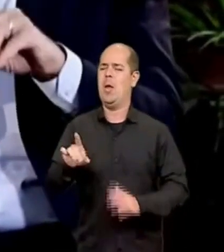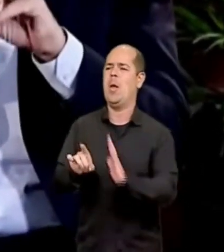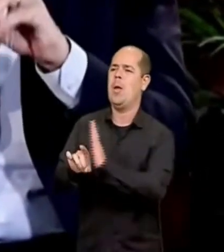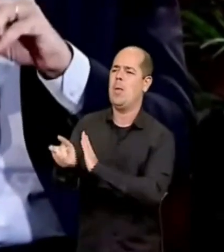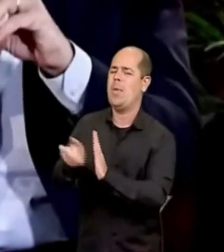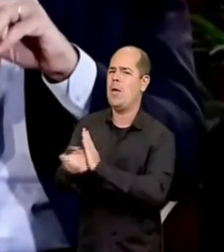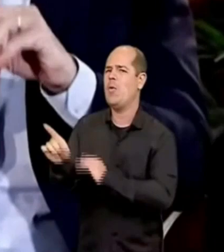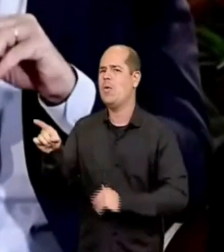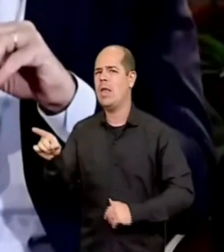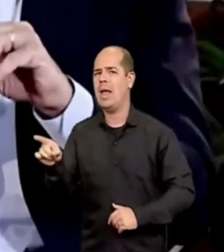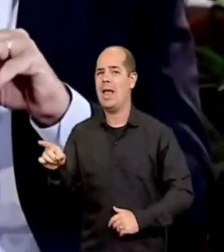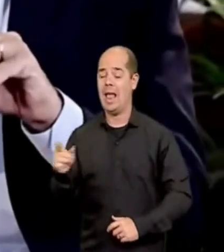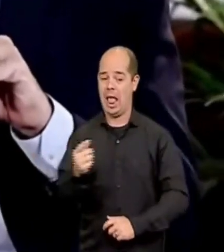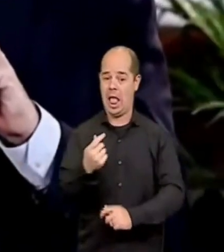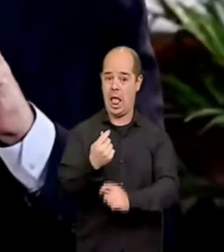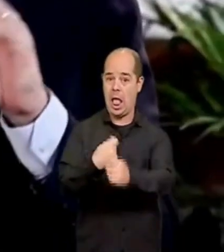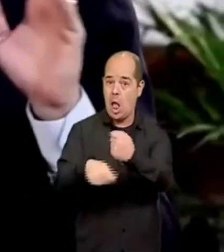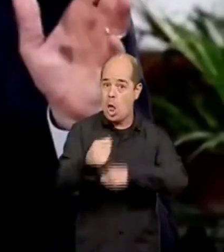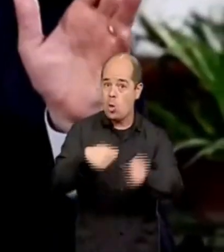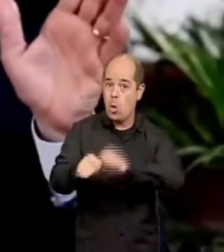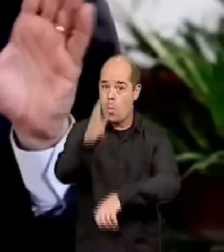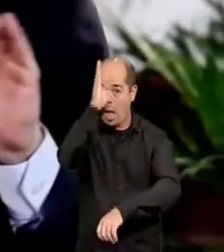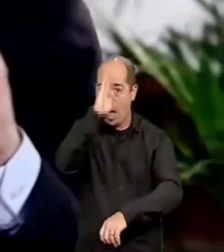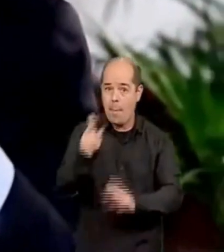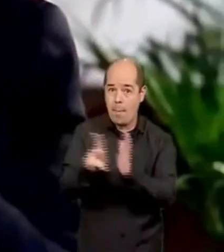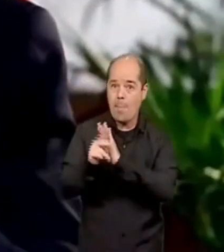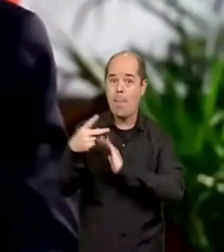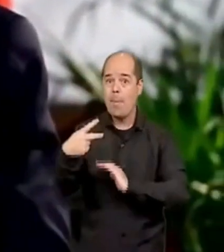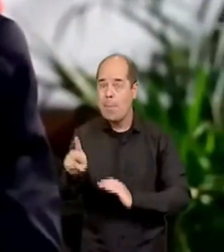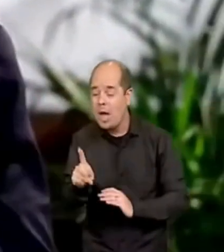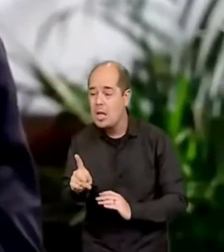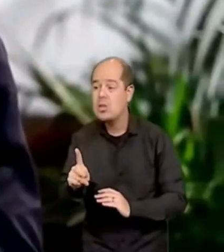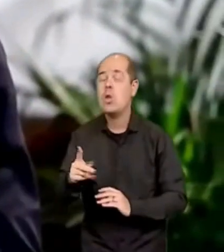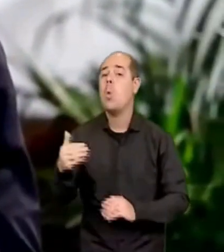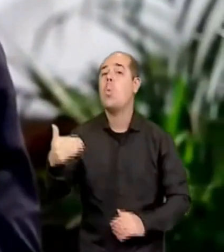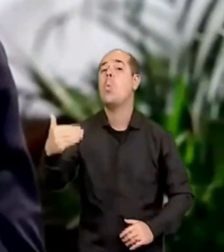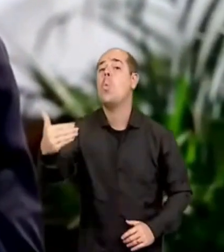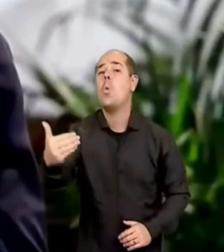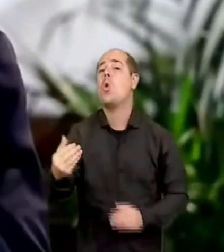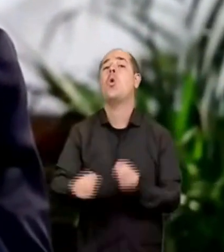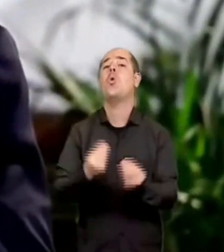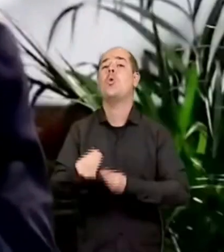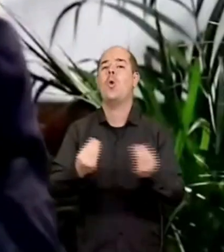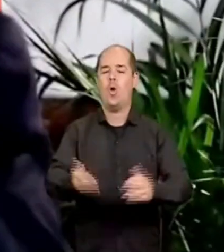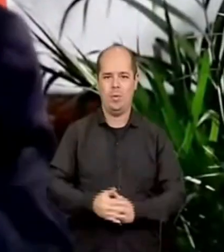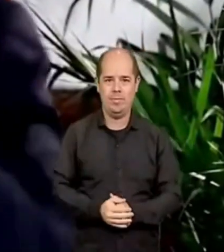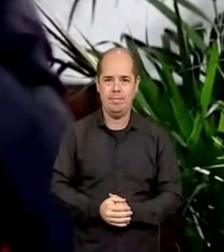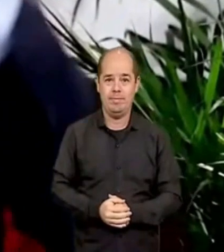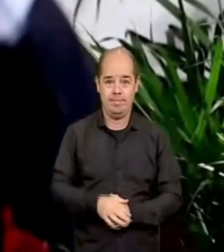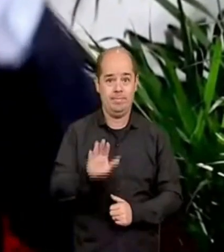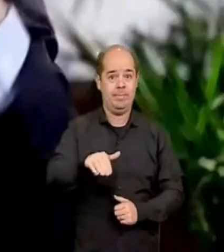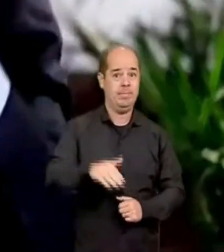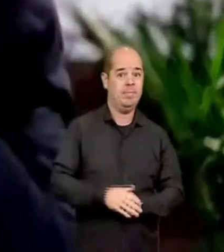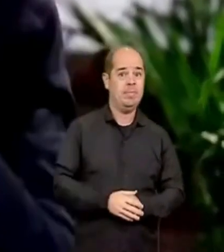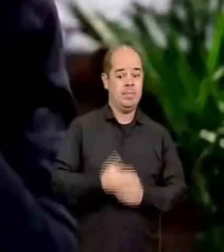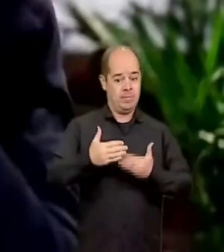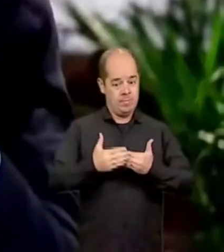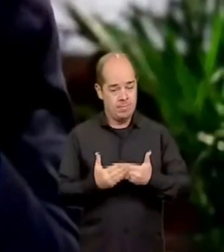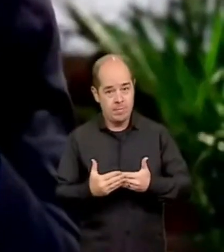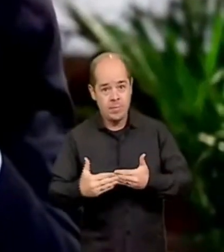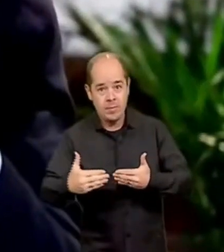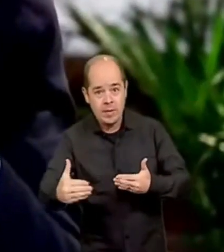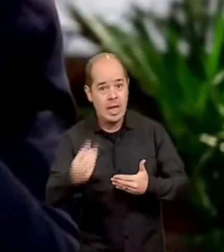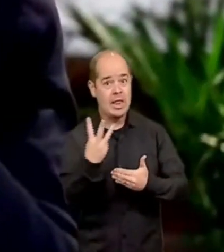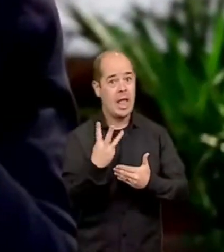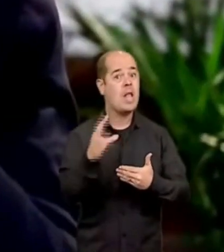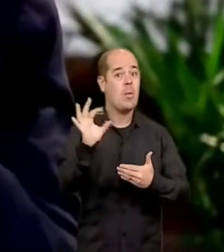vamos crescer 3% esse ano. Nós atingimos uma taxa de juros muito elevada em julho, atingimos um patamar mais alto